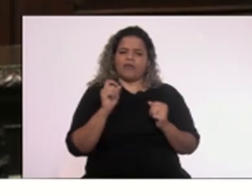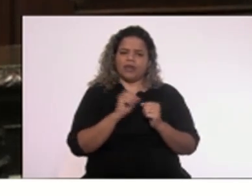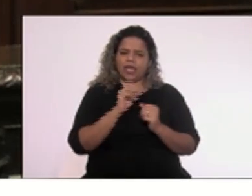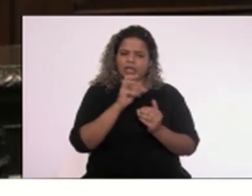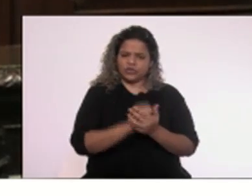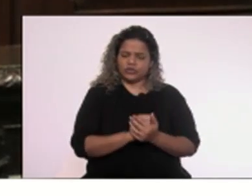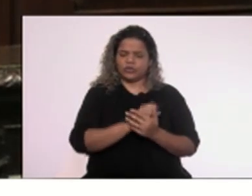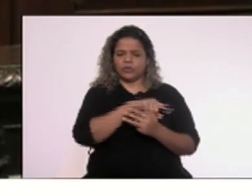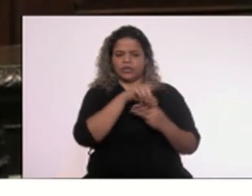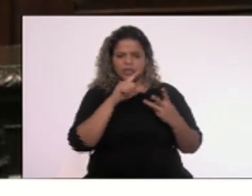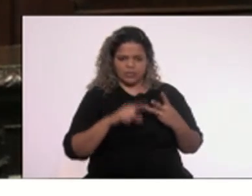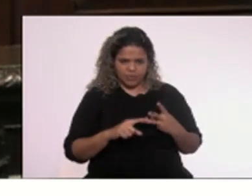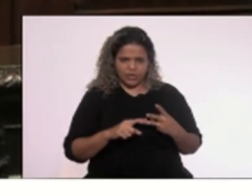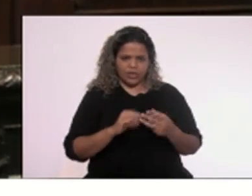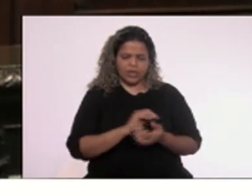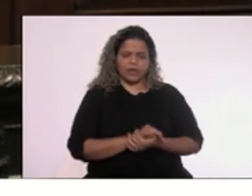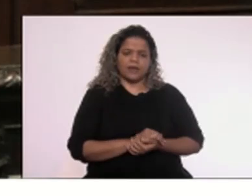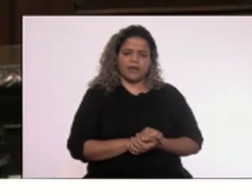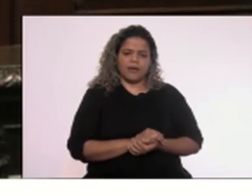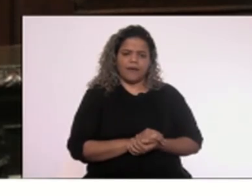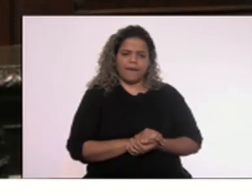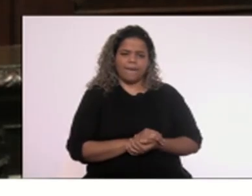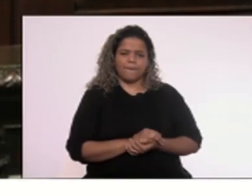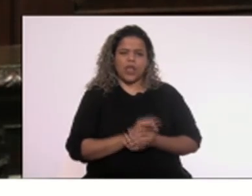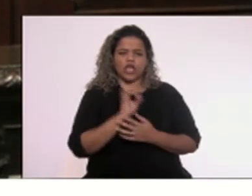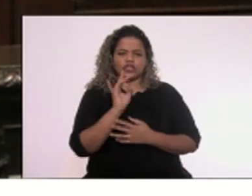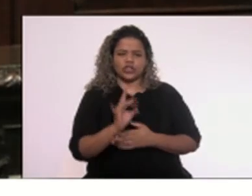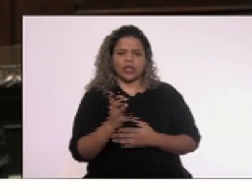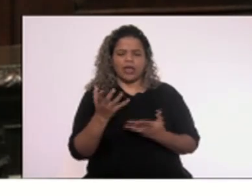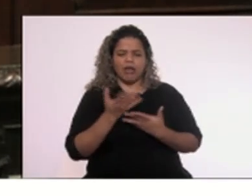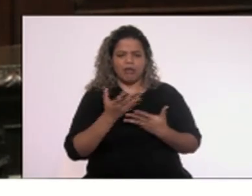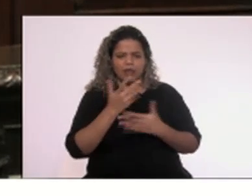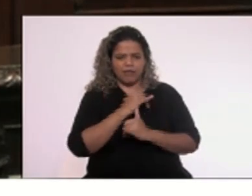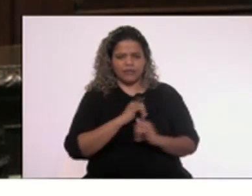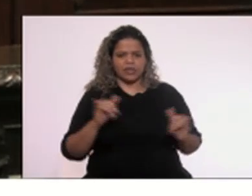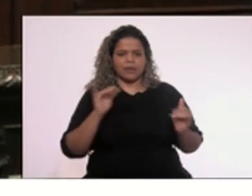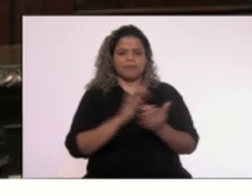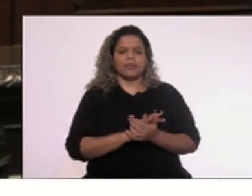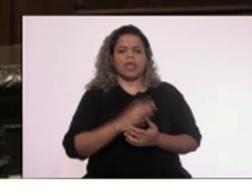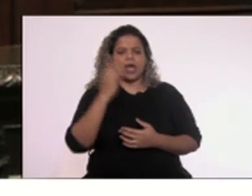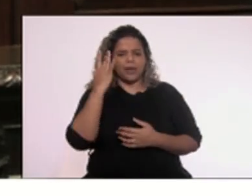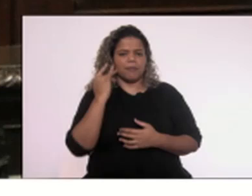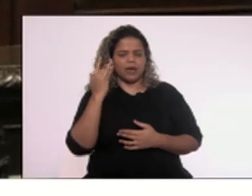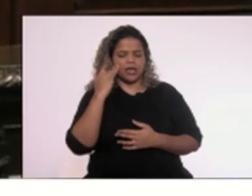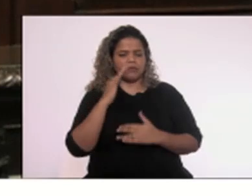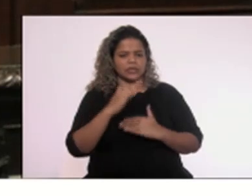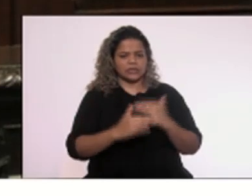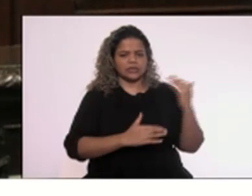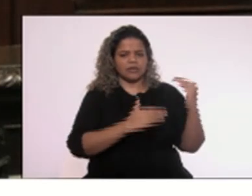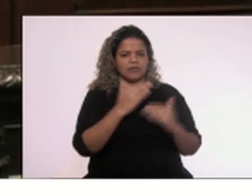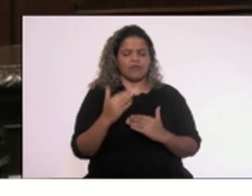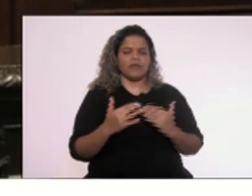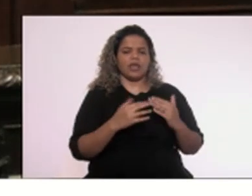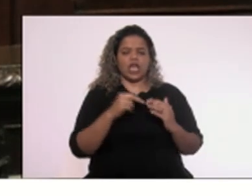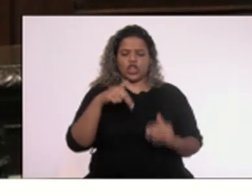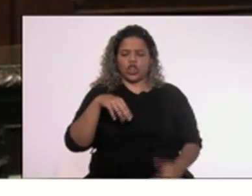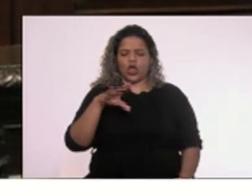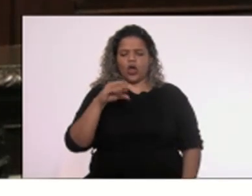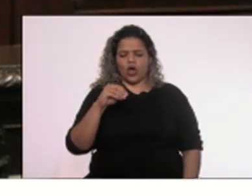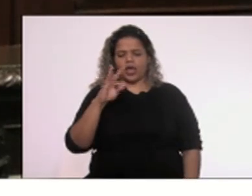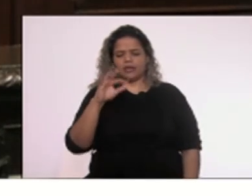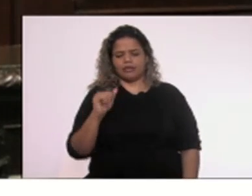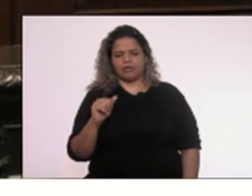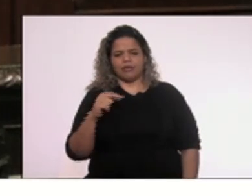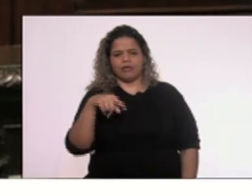registro. E para terminar, ainda no meu tempo, eu quero apenas repercutir, amanhã pretendo desenvolver a nota que